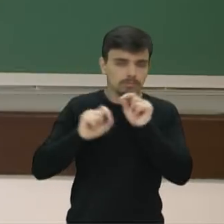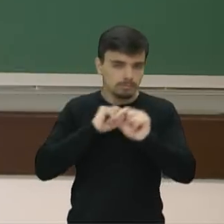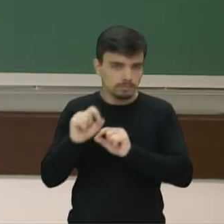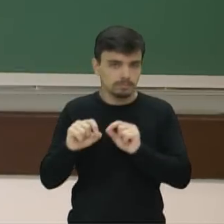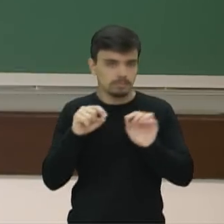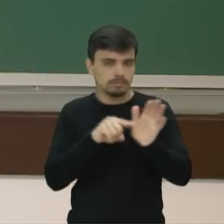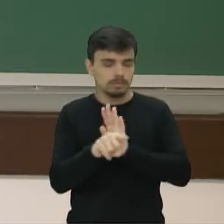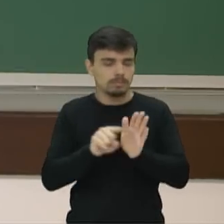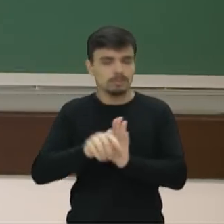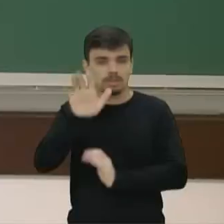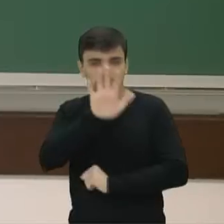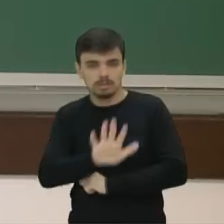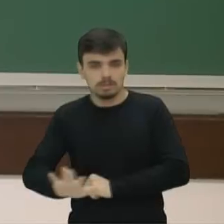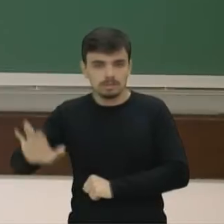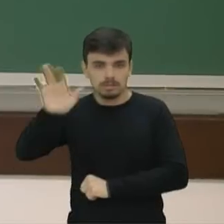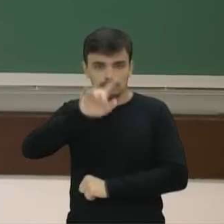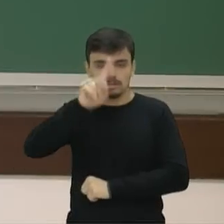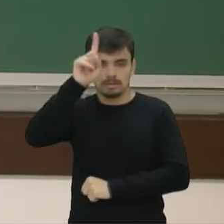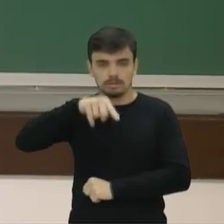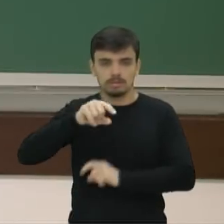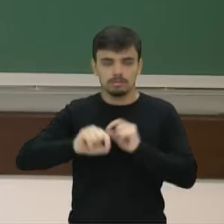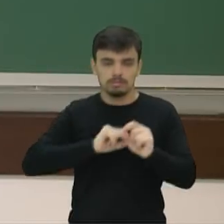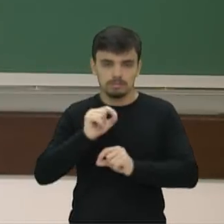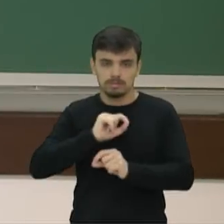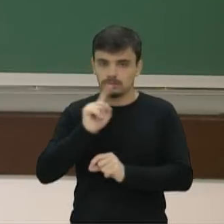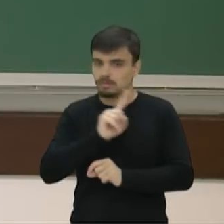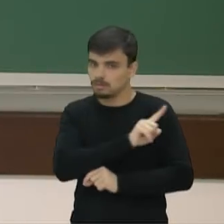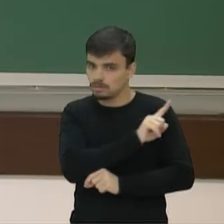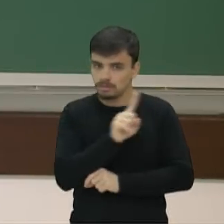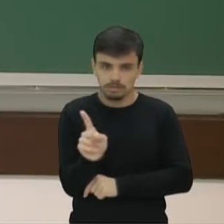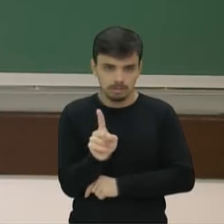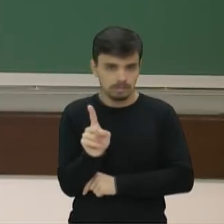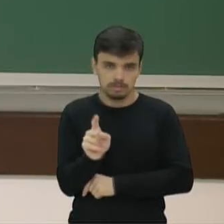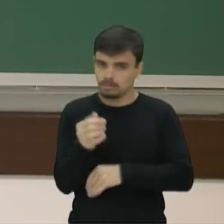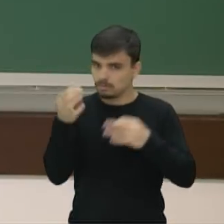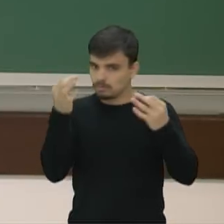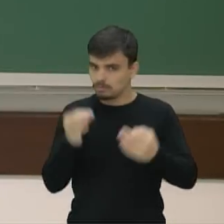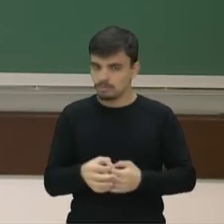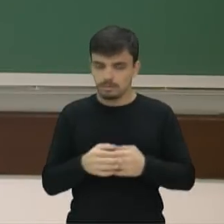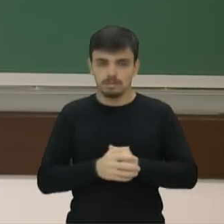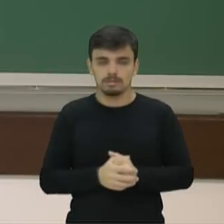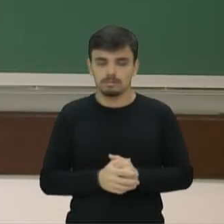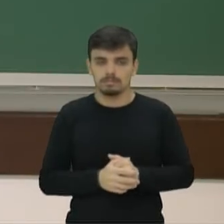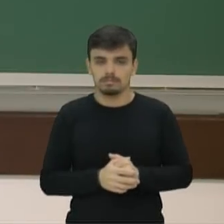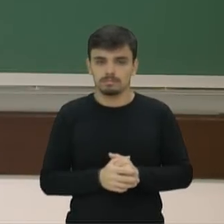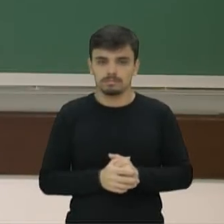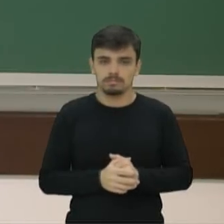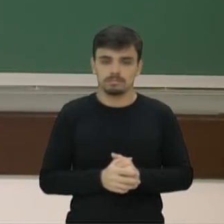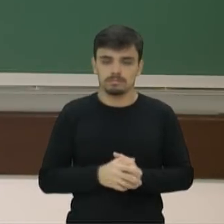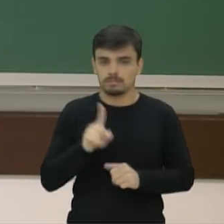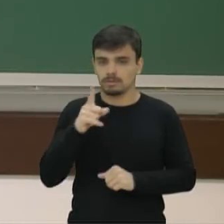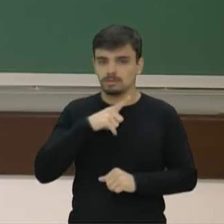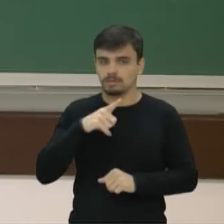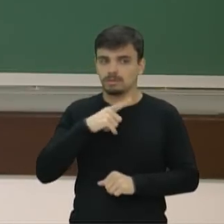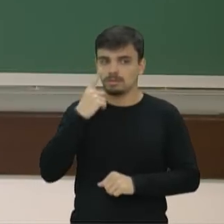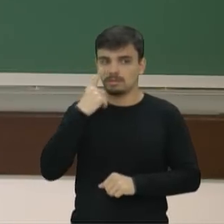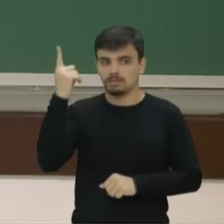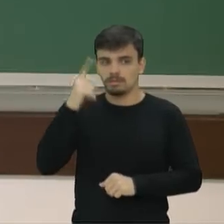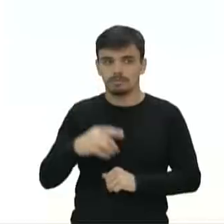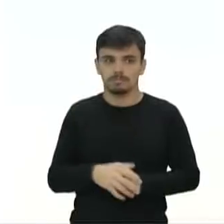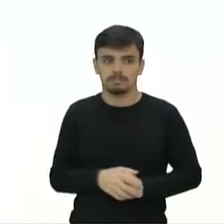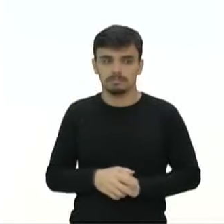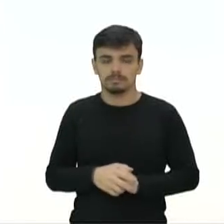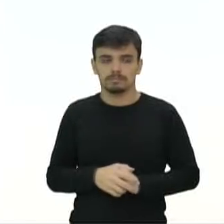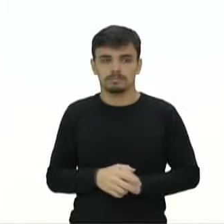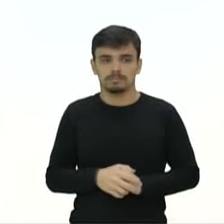questões, porque geralmente essas questões elas não são corretas. E aqui, ó, nesse quiz, nós já temos uma situação dessas.